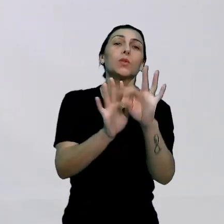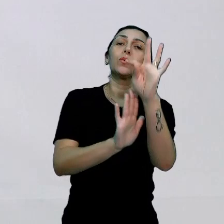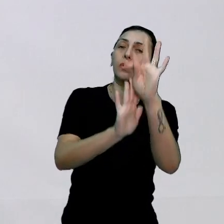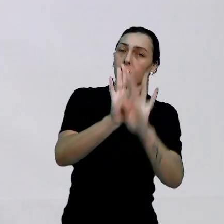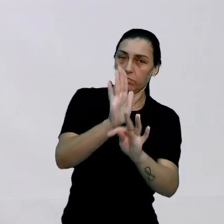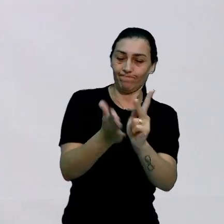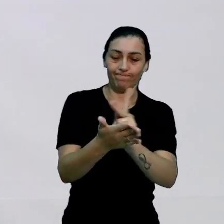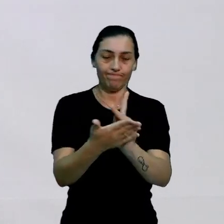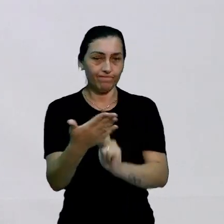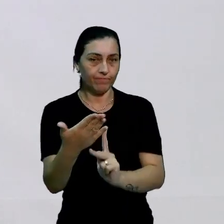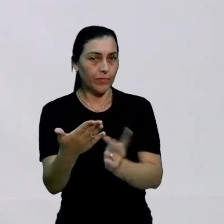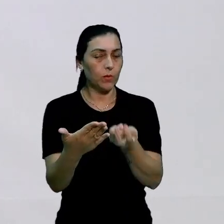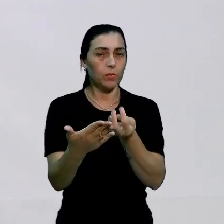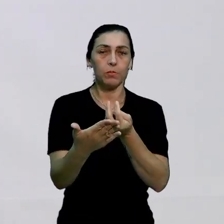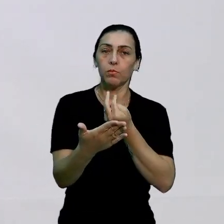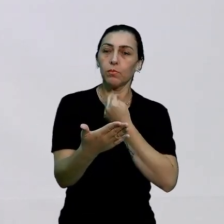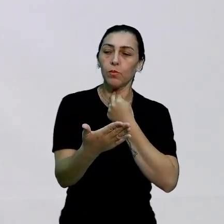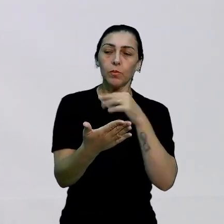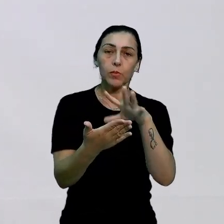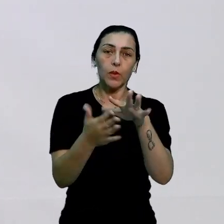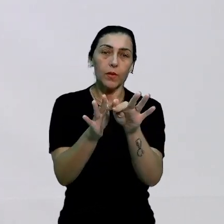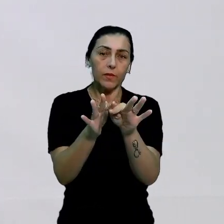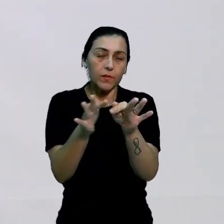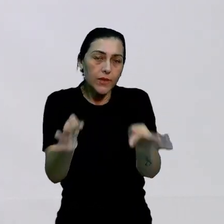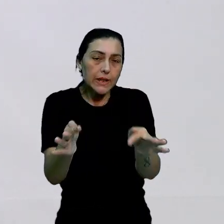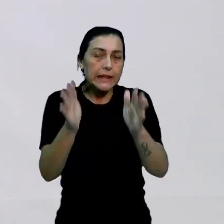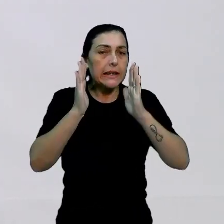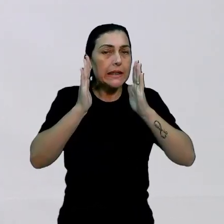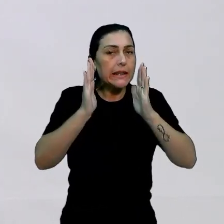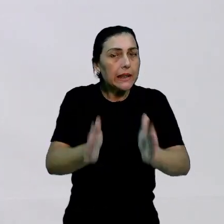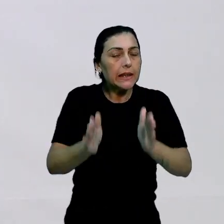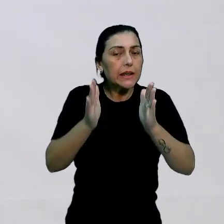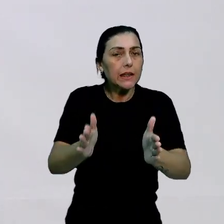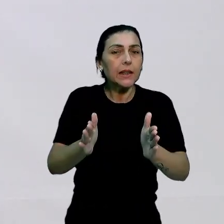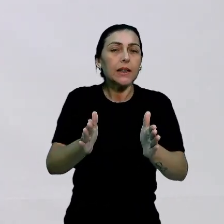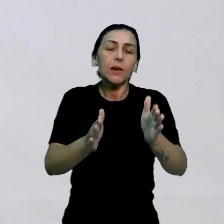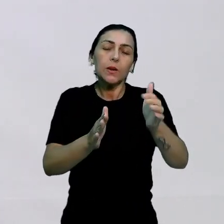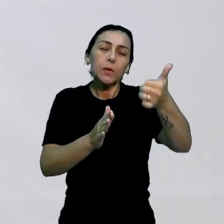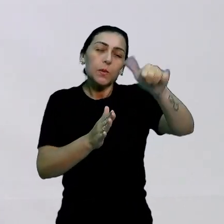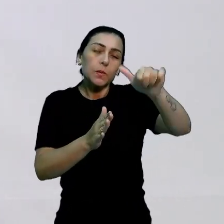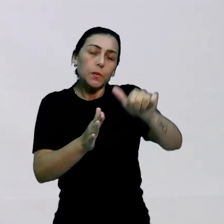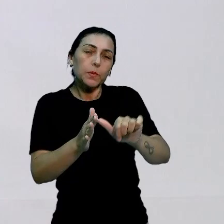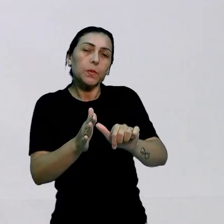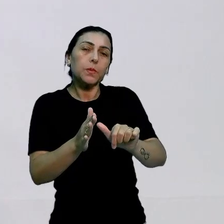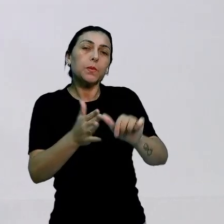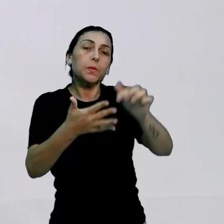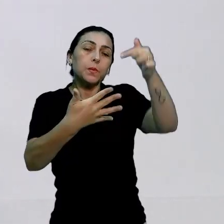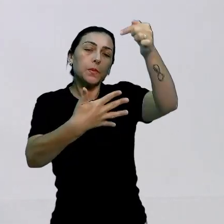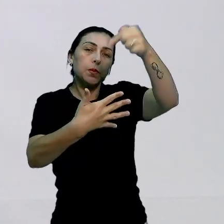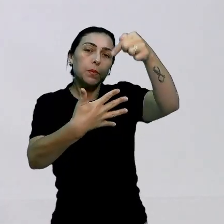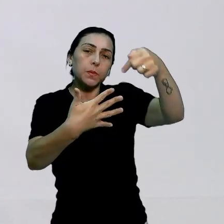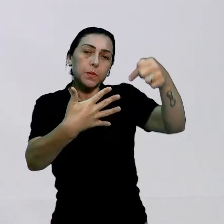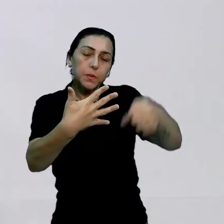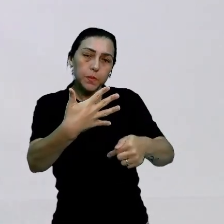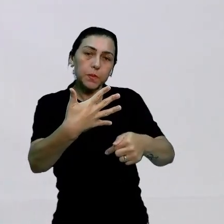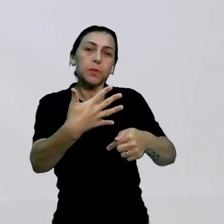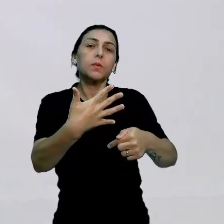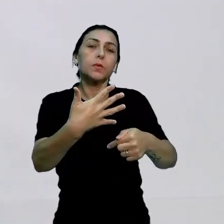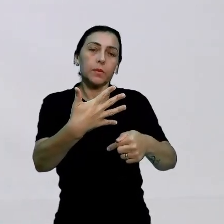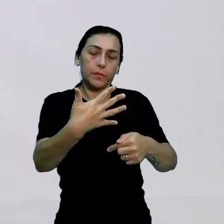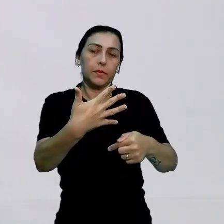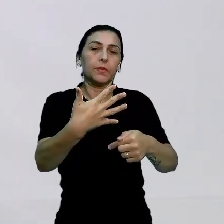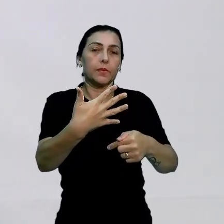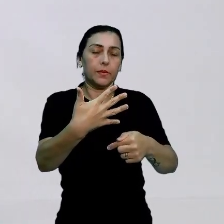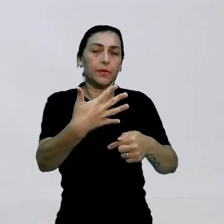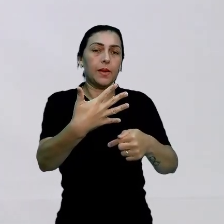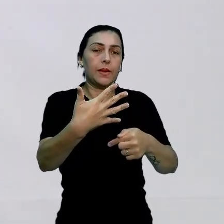Eu não posso pegar uma frase e já fazer toda a classificação morfológica e sintática dela isolada